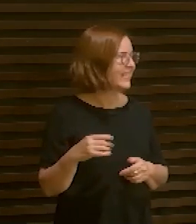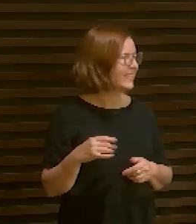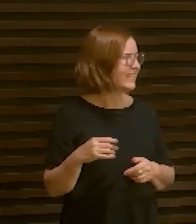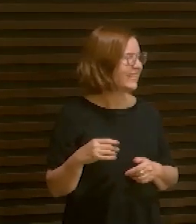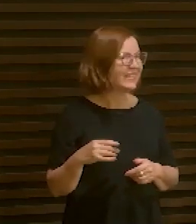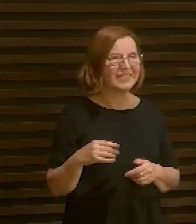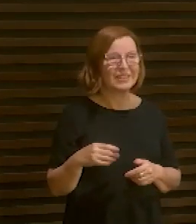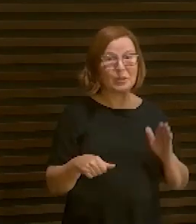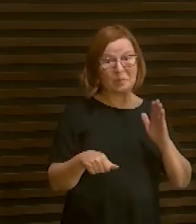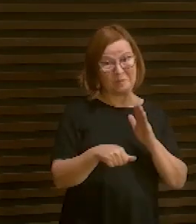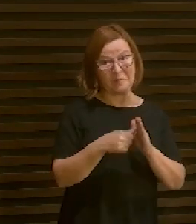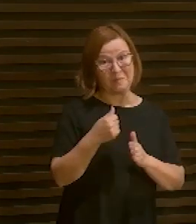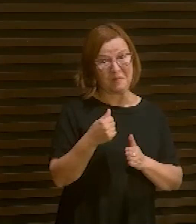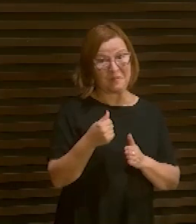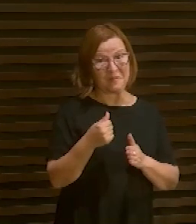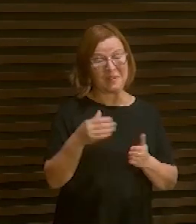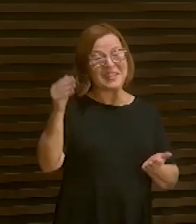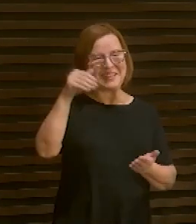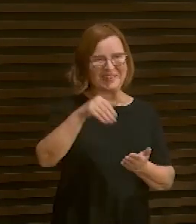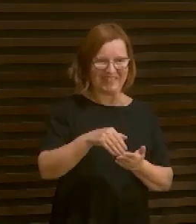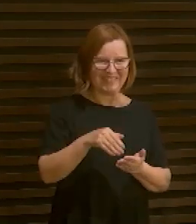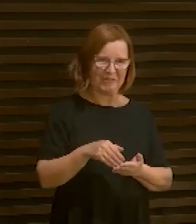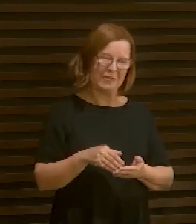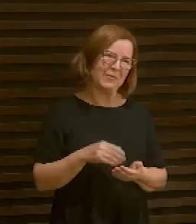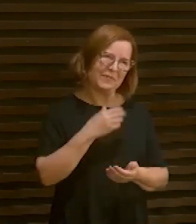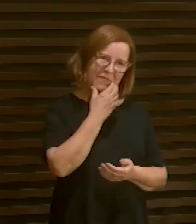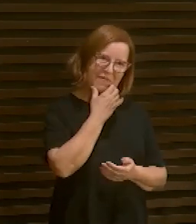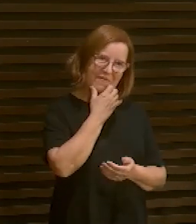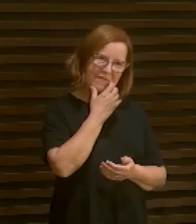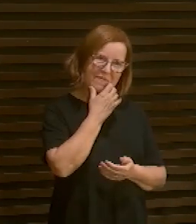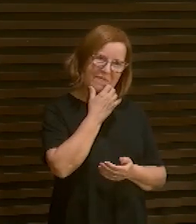O primeiro e o último.